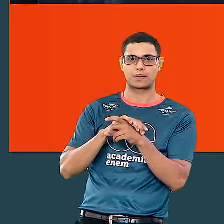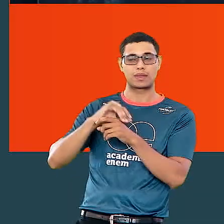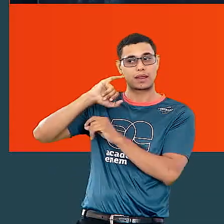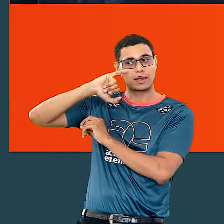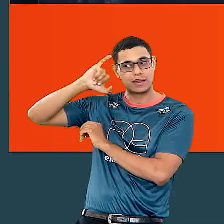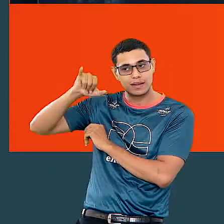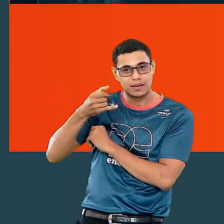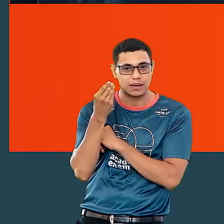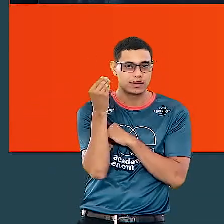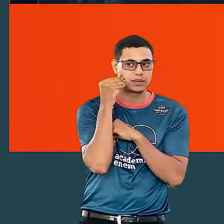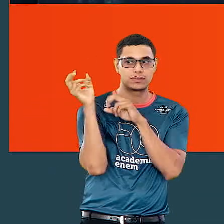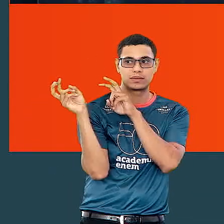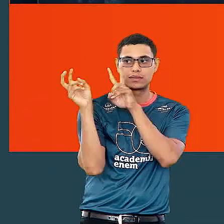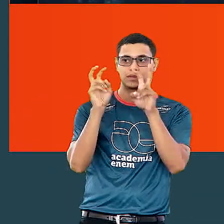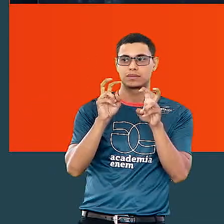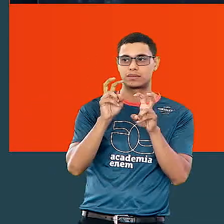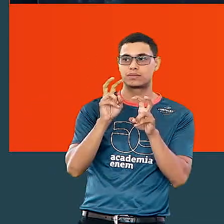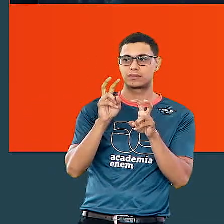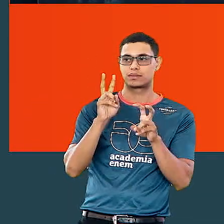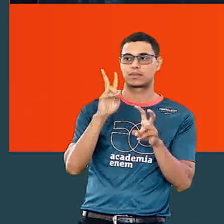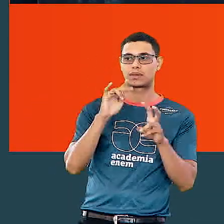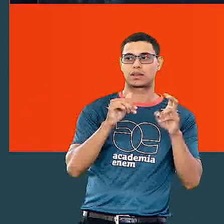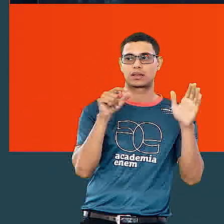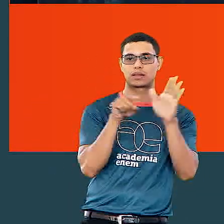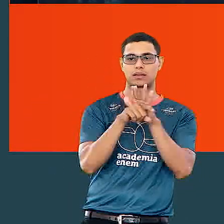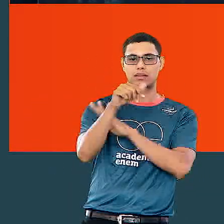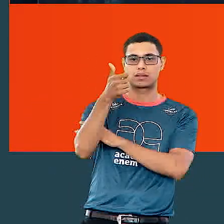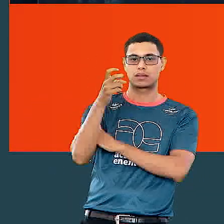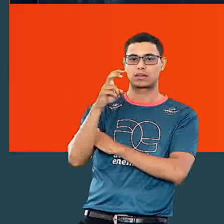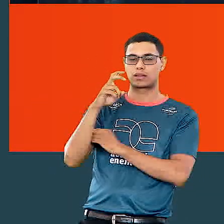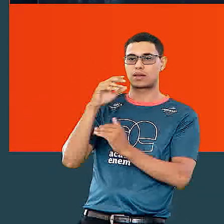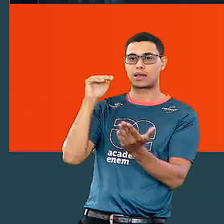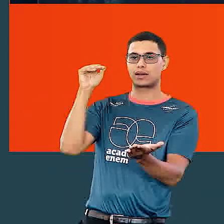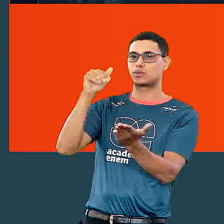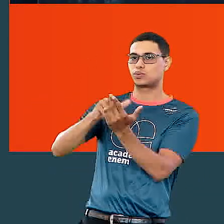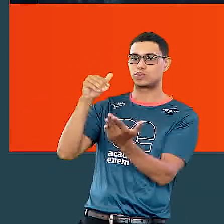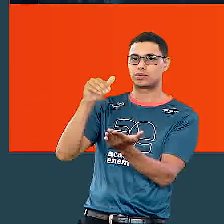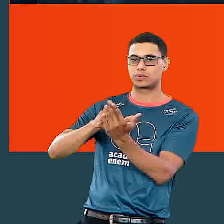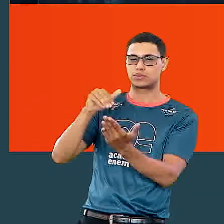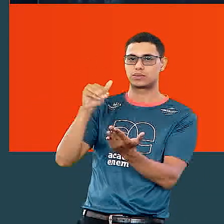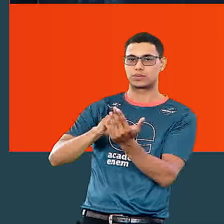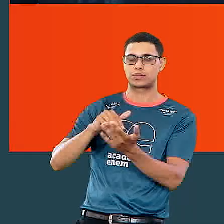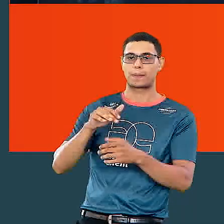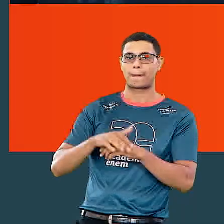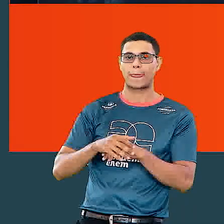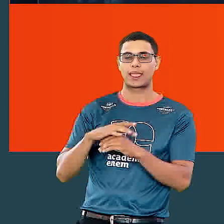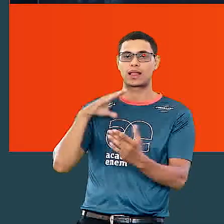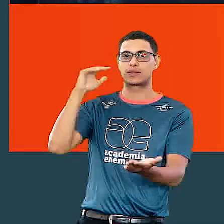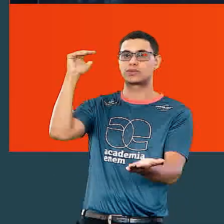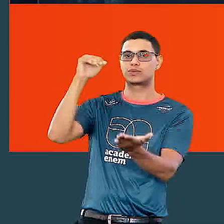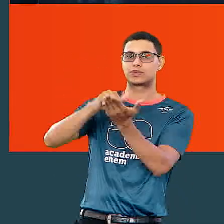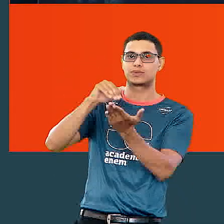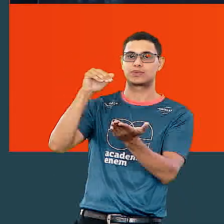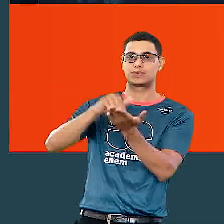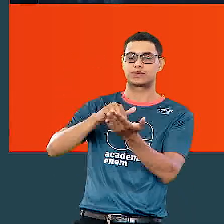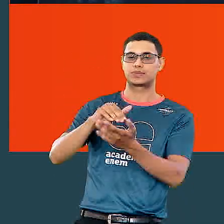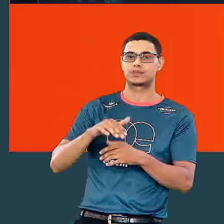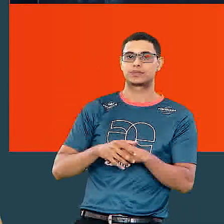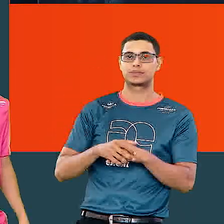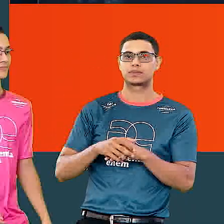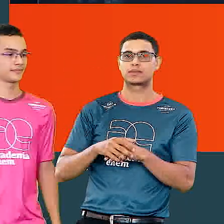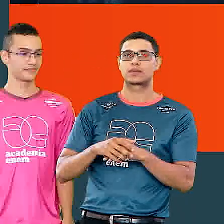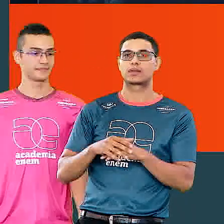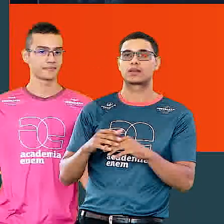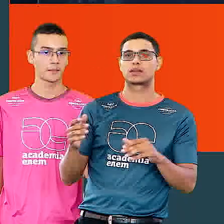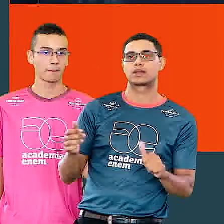essa mesma temática, eu já vou fazer a 15. A nossa última questão de hoje. Olha aí, ó. Última questão de hoje. Cadê